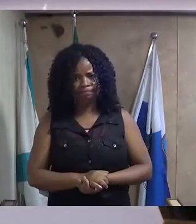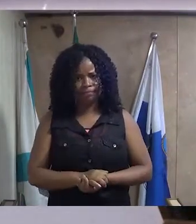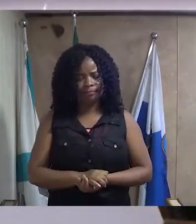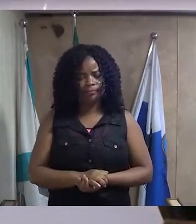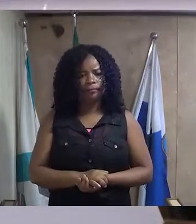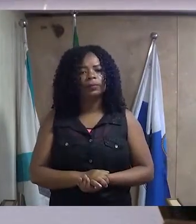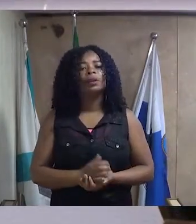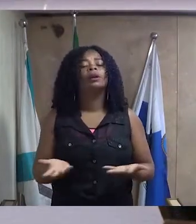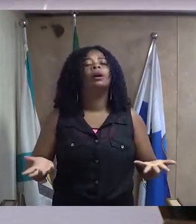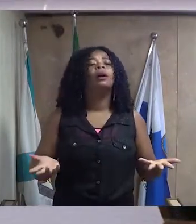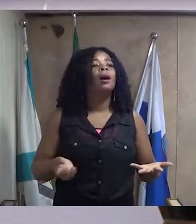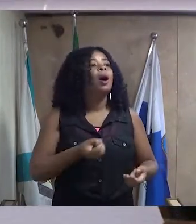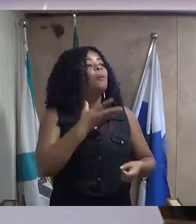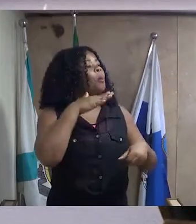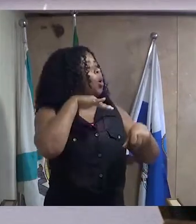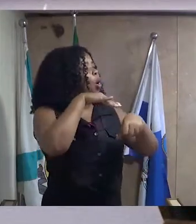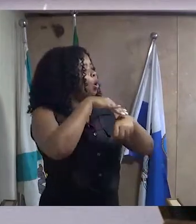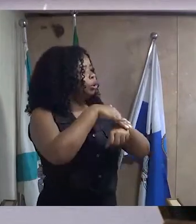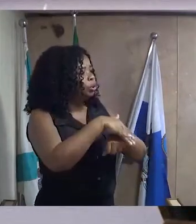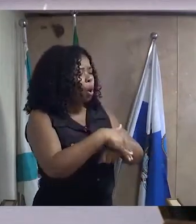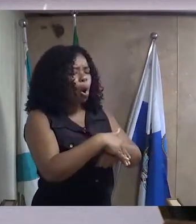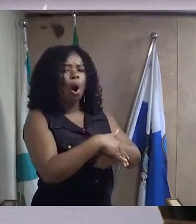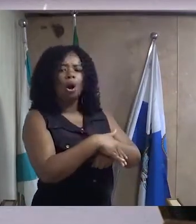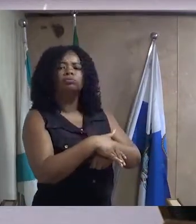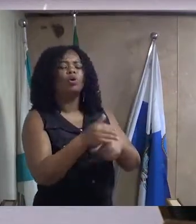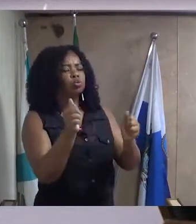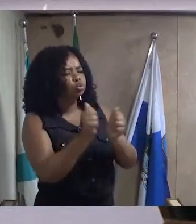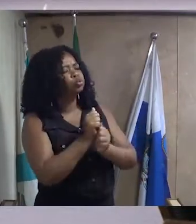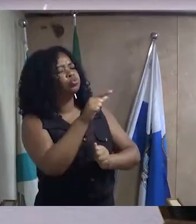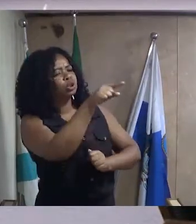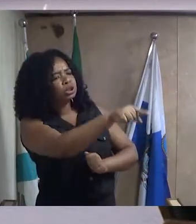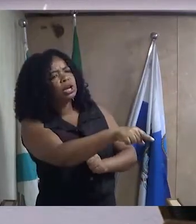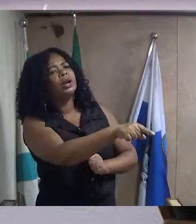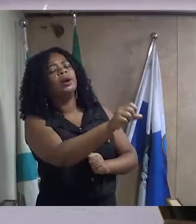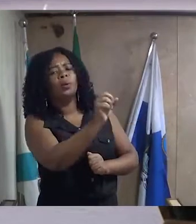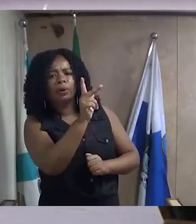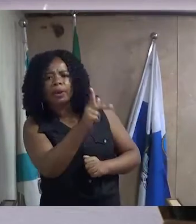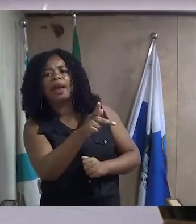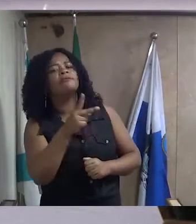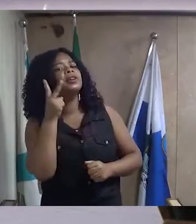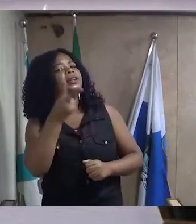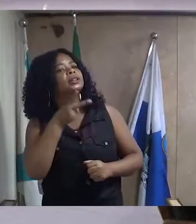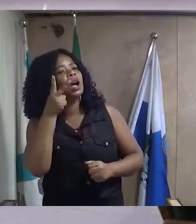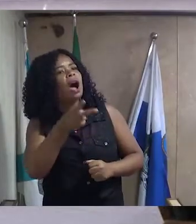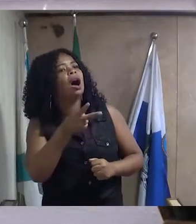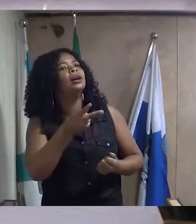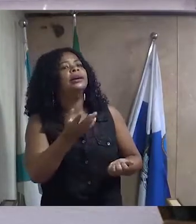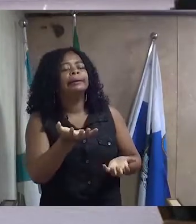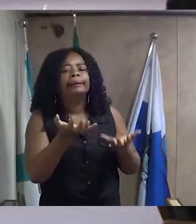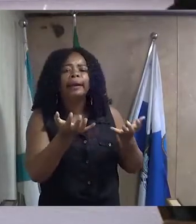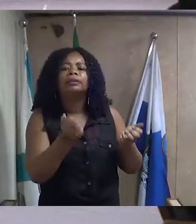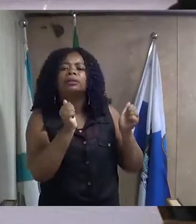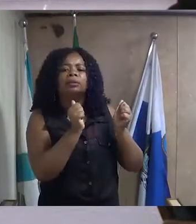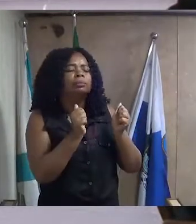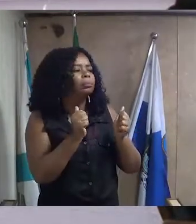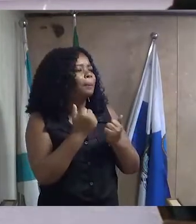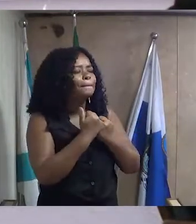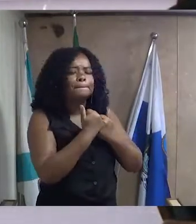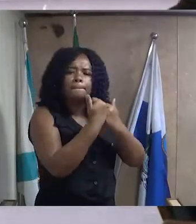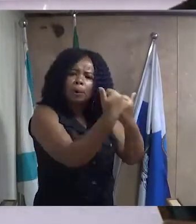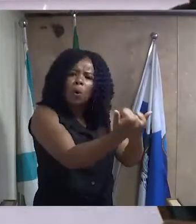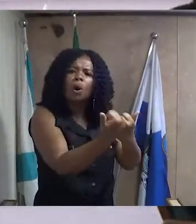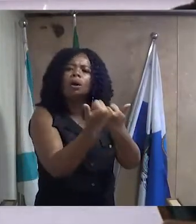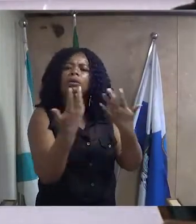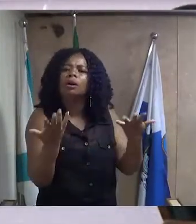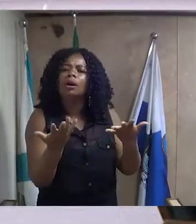Boa noite a todos. Estou junto contigo, tá, vereador? Quero ser o coautor, doutor, dessa nobre atitude sua